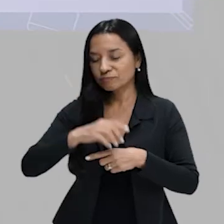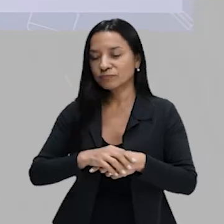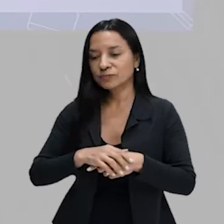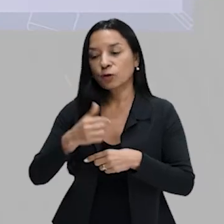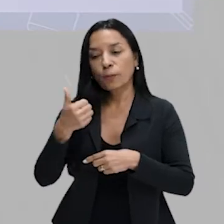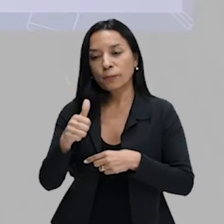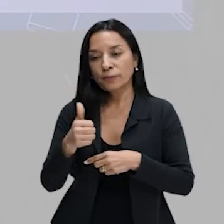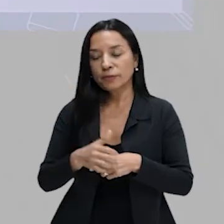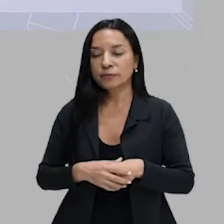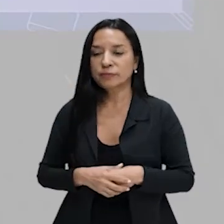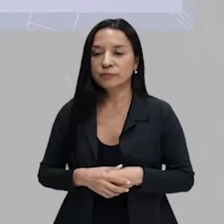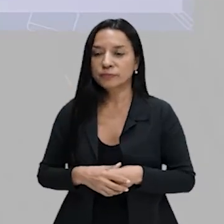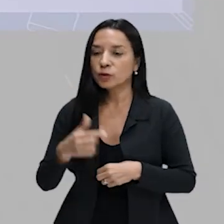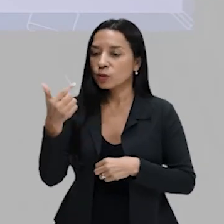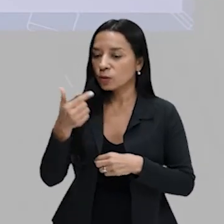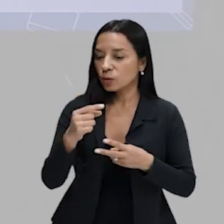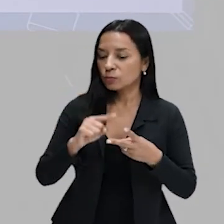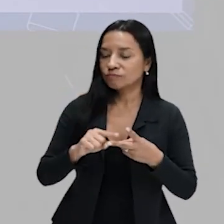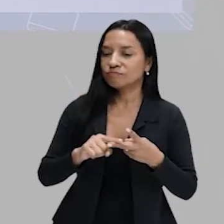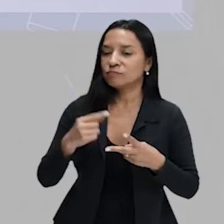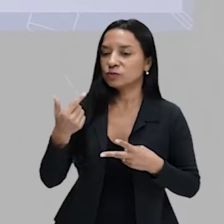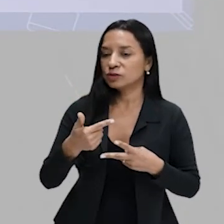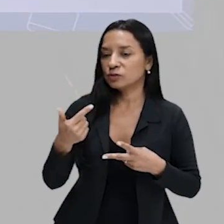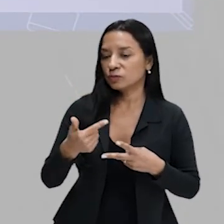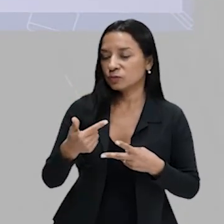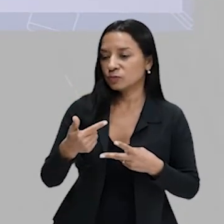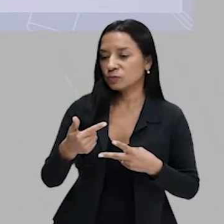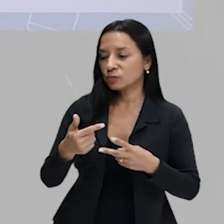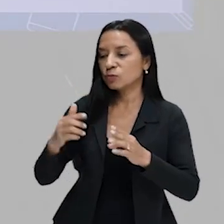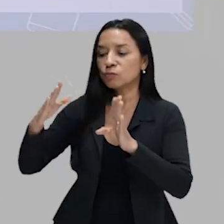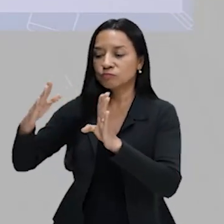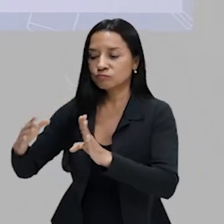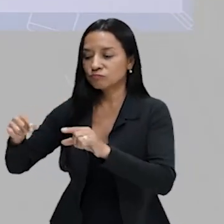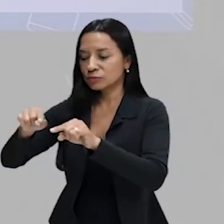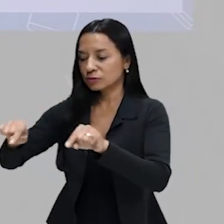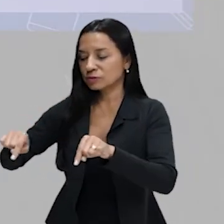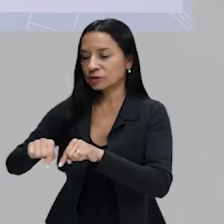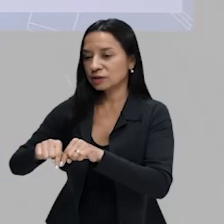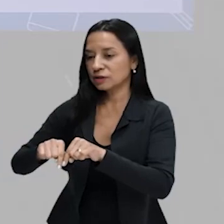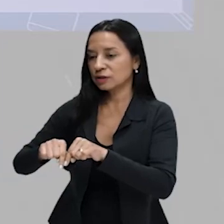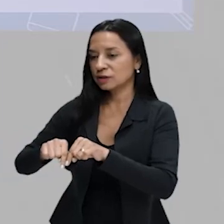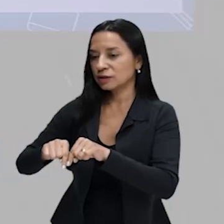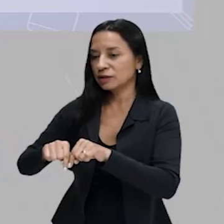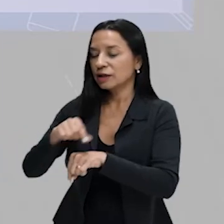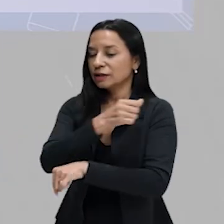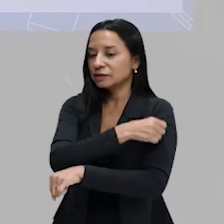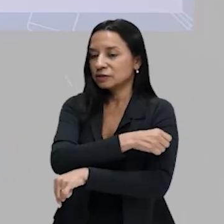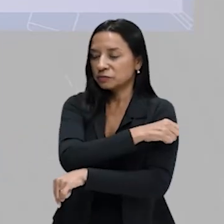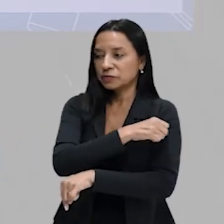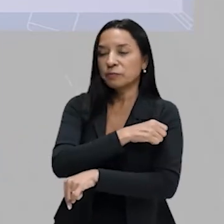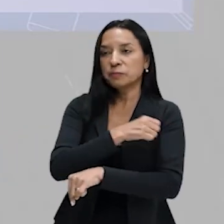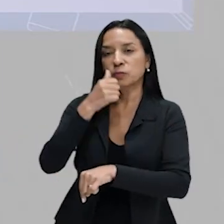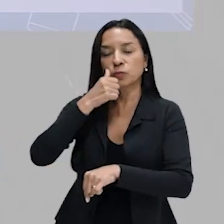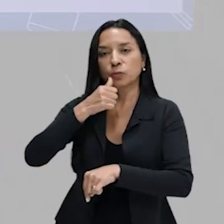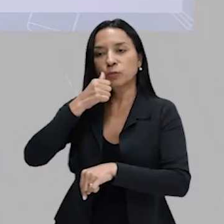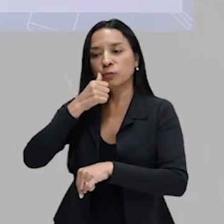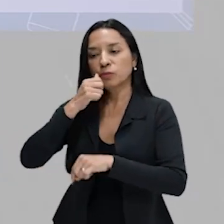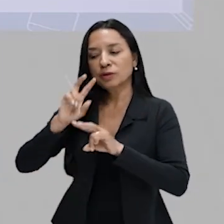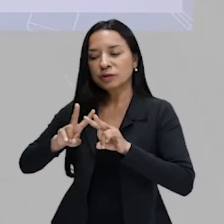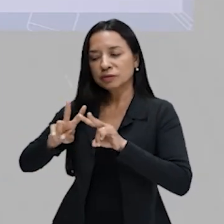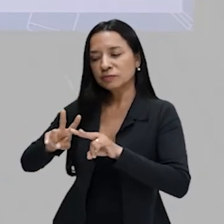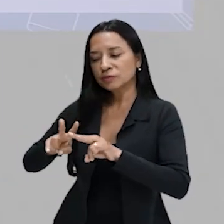foi o primeiro fato. O segundo fato é que na ala das enfermeiras, muitas mulheres assistidas